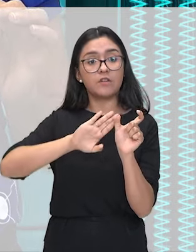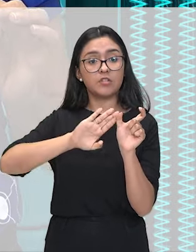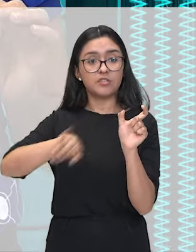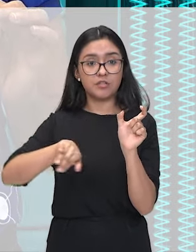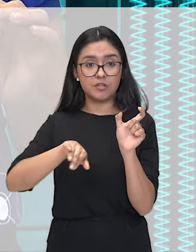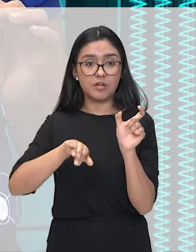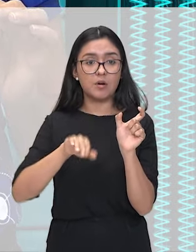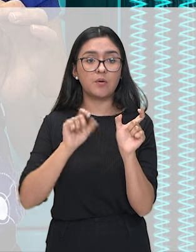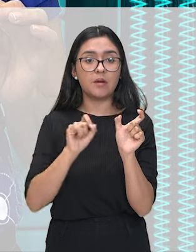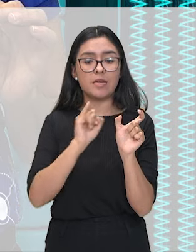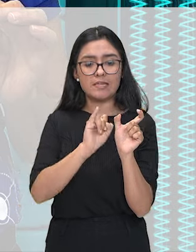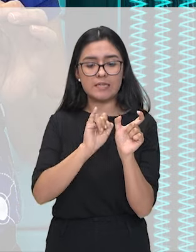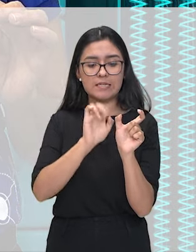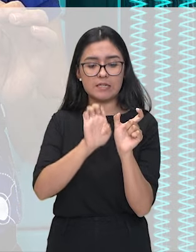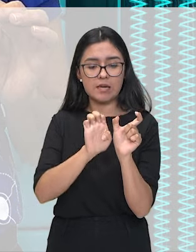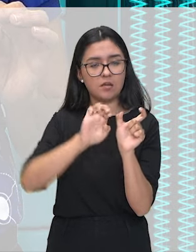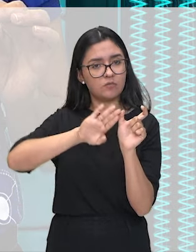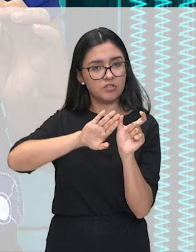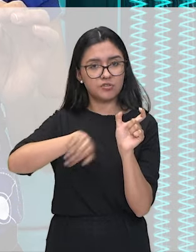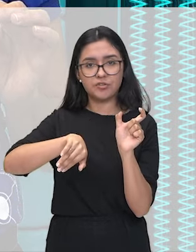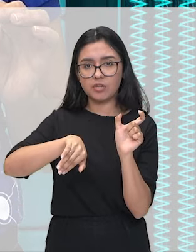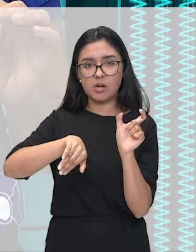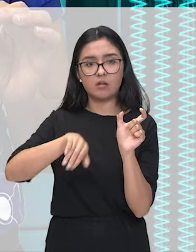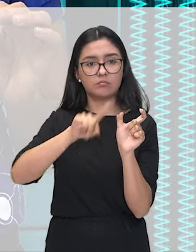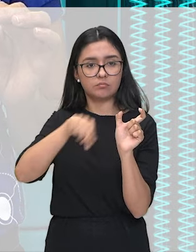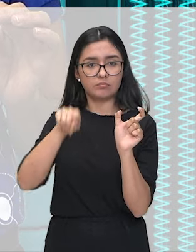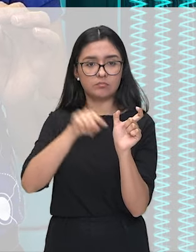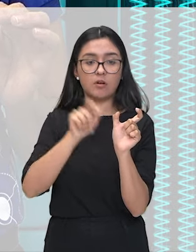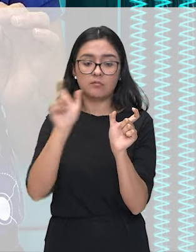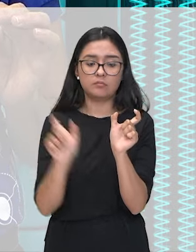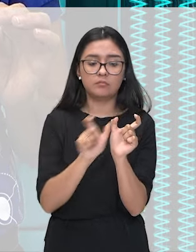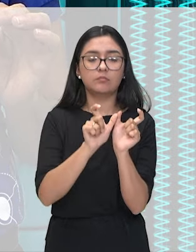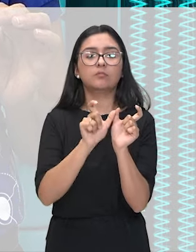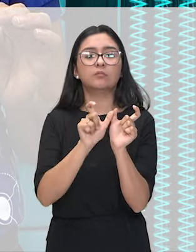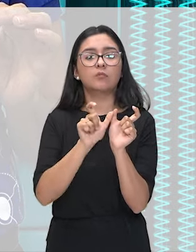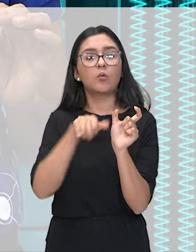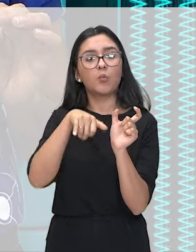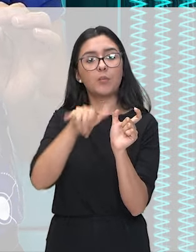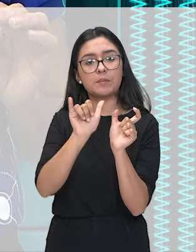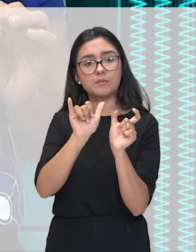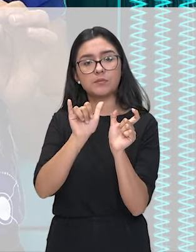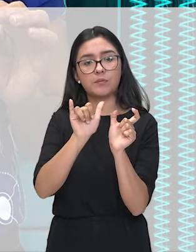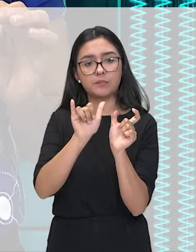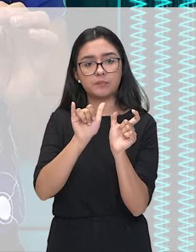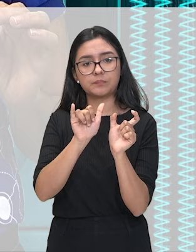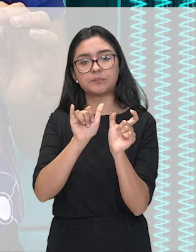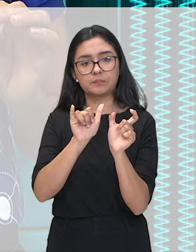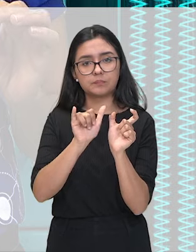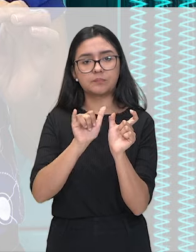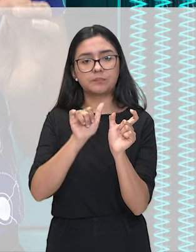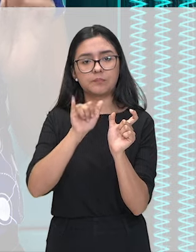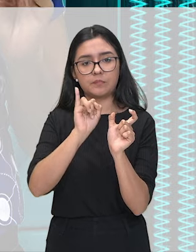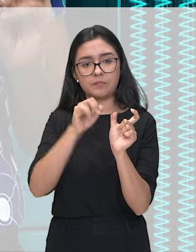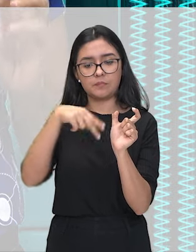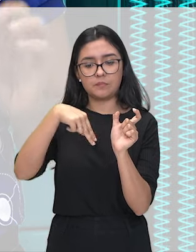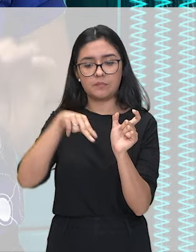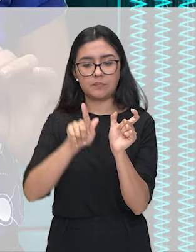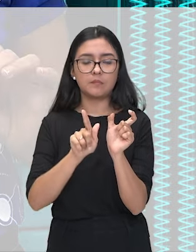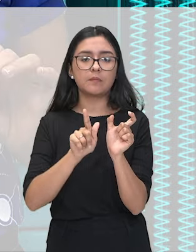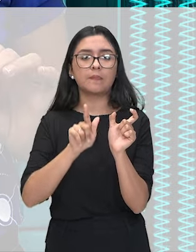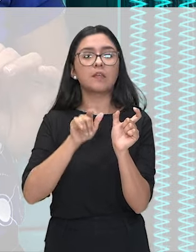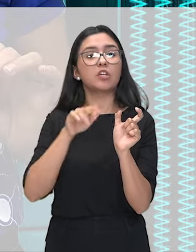daqui ele não vai mais aparecer no lugar dele vai ficar quem o y isso mesmo tira